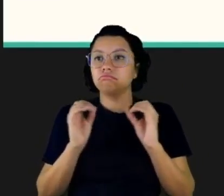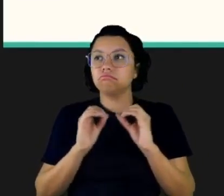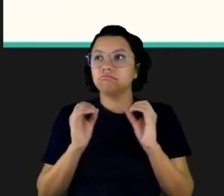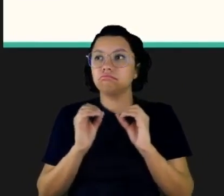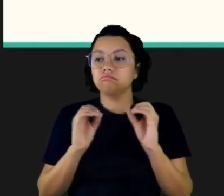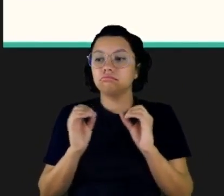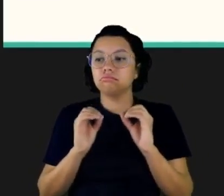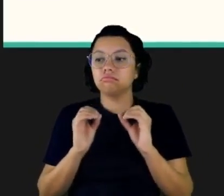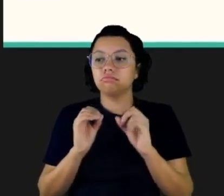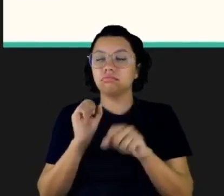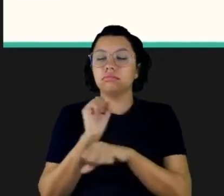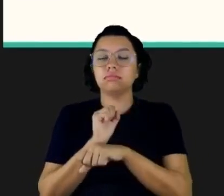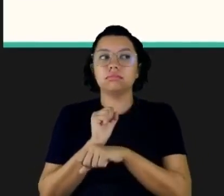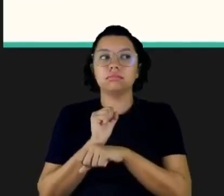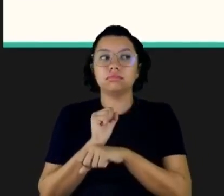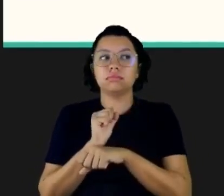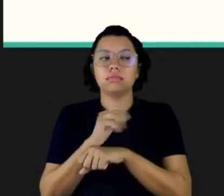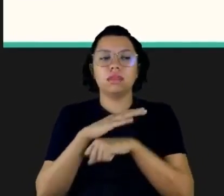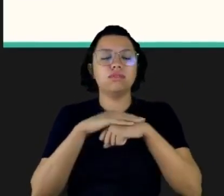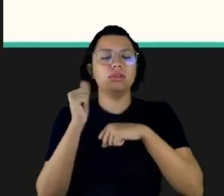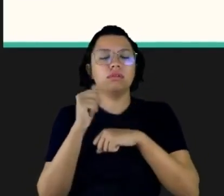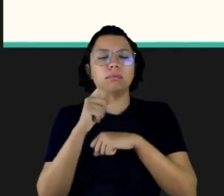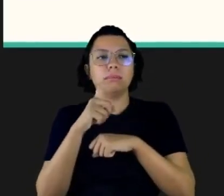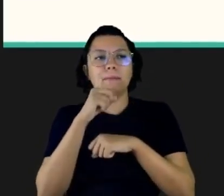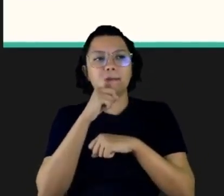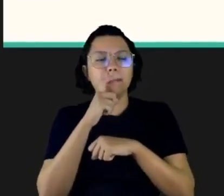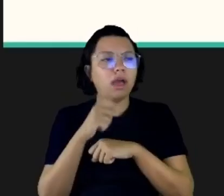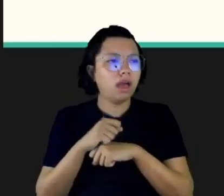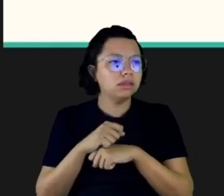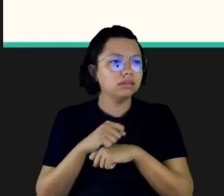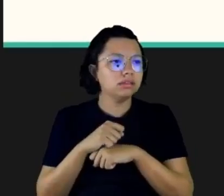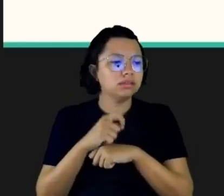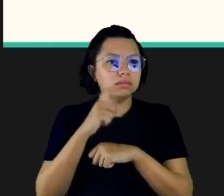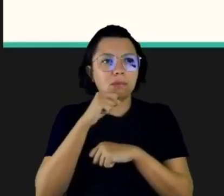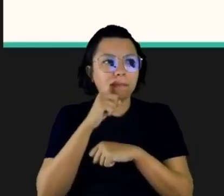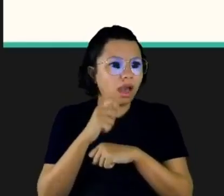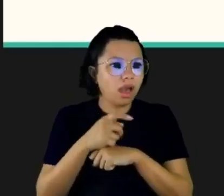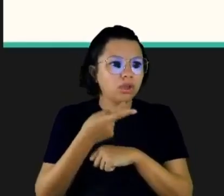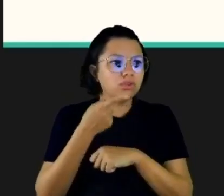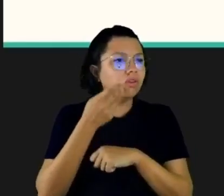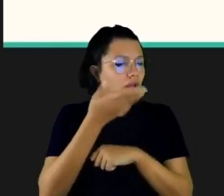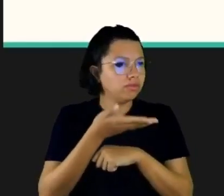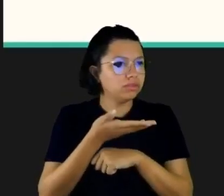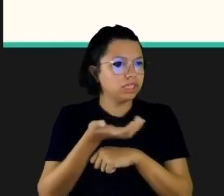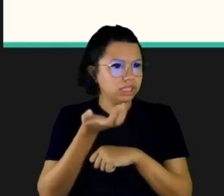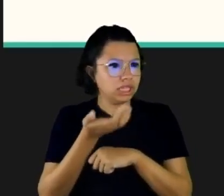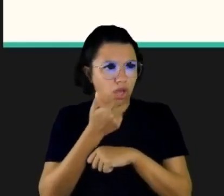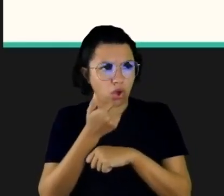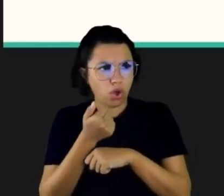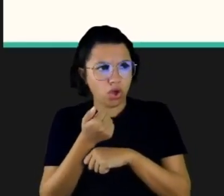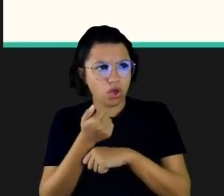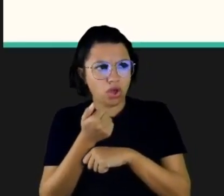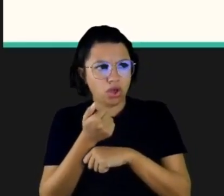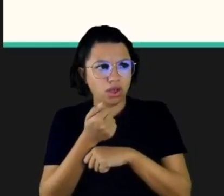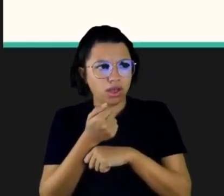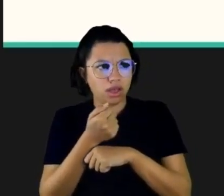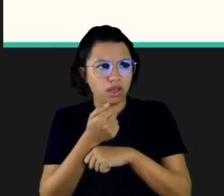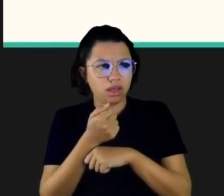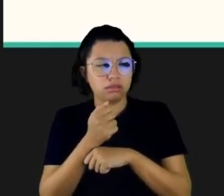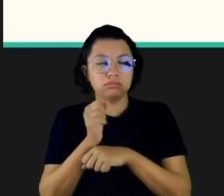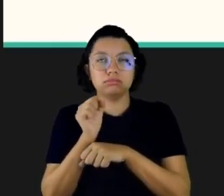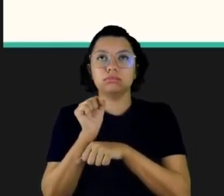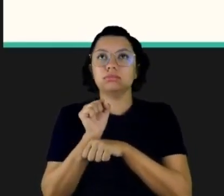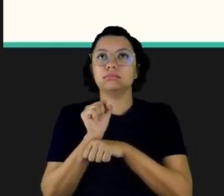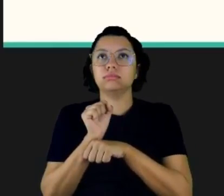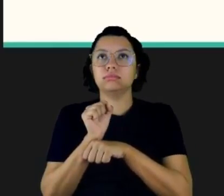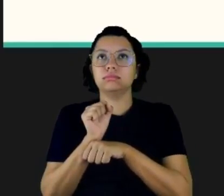Pai, tô falando com o senhor. Pai, o senhor quer jantar? E ele fica